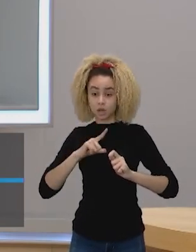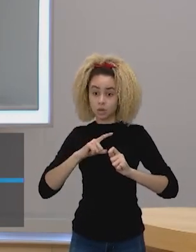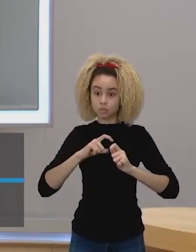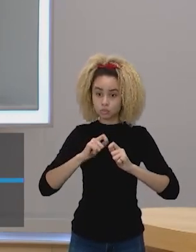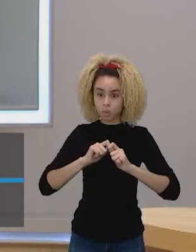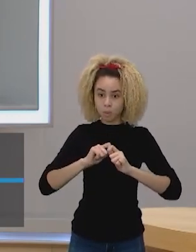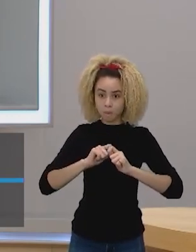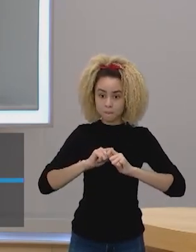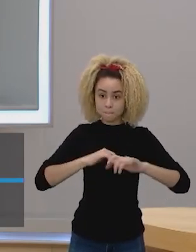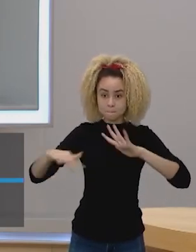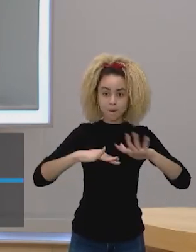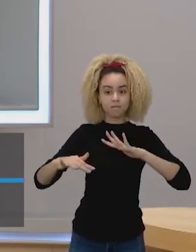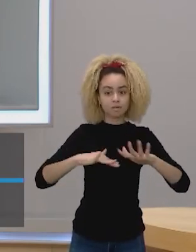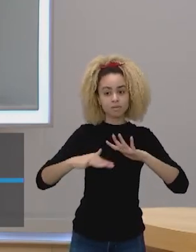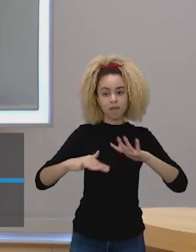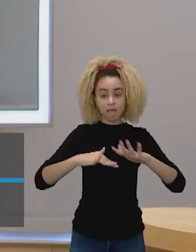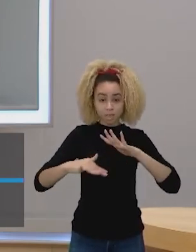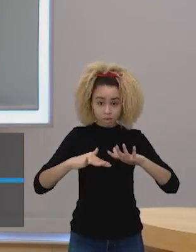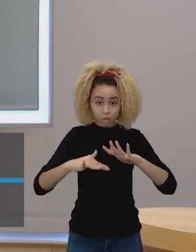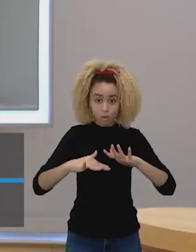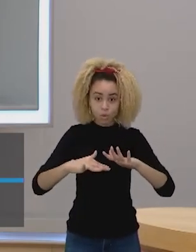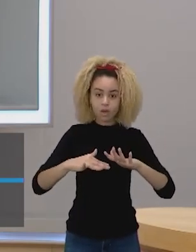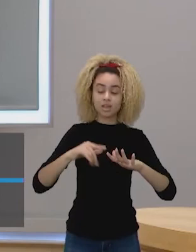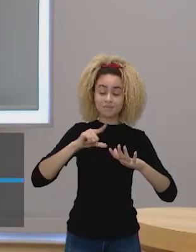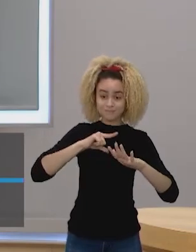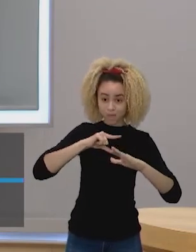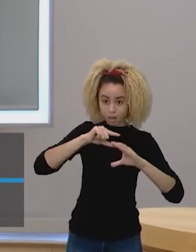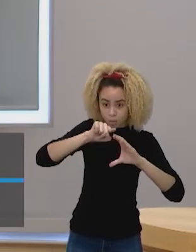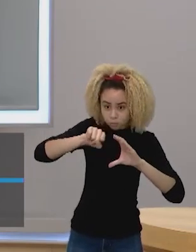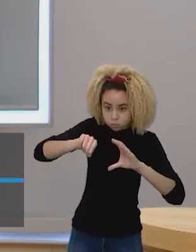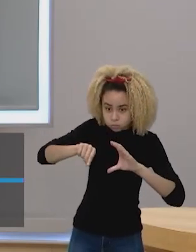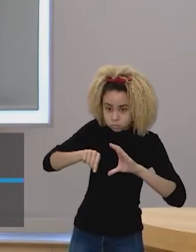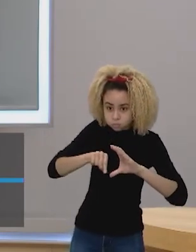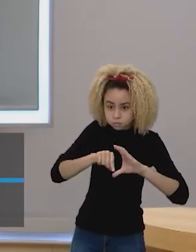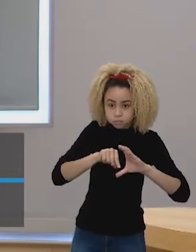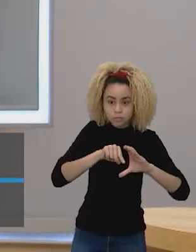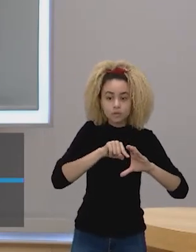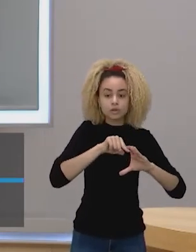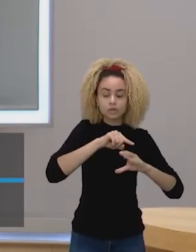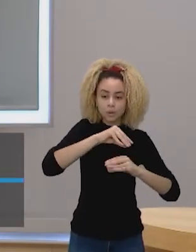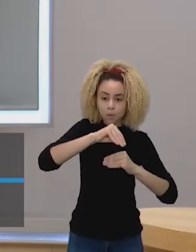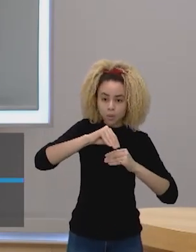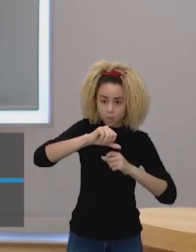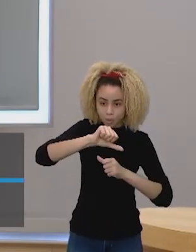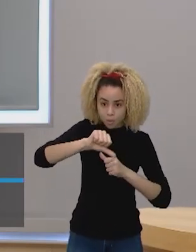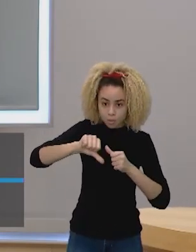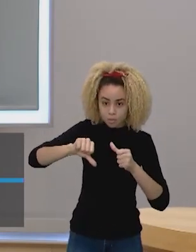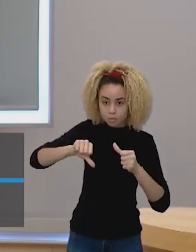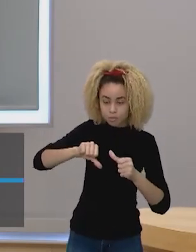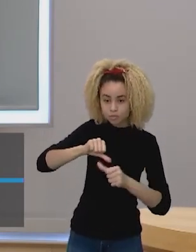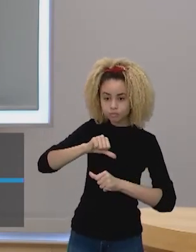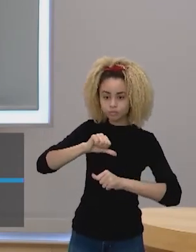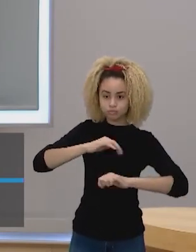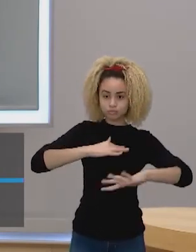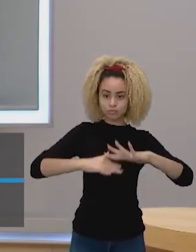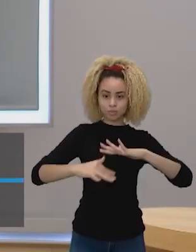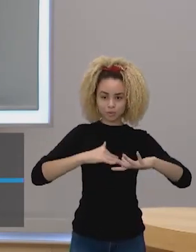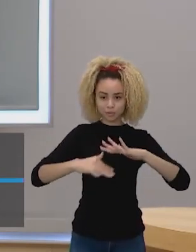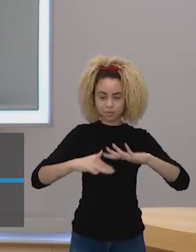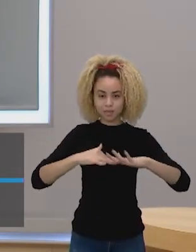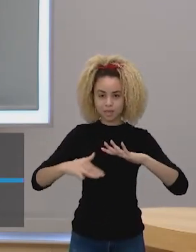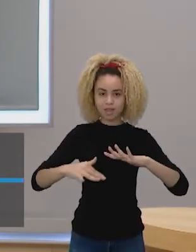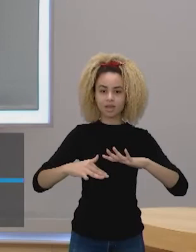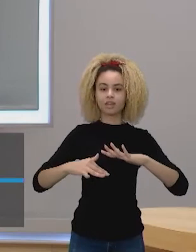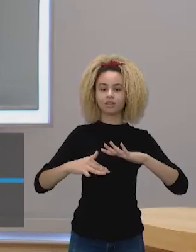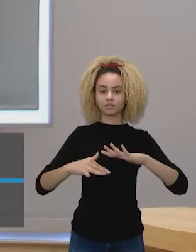movimento dentro de uma câmara, onde acontece tudo isso, e há então a transmissão de um movimento, através do motor,